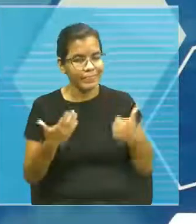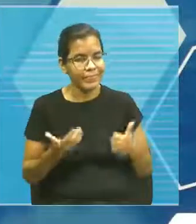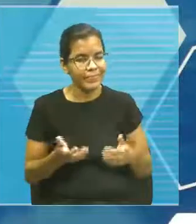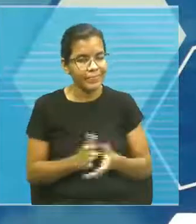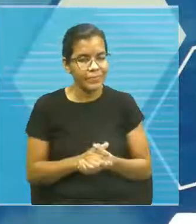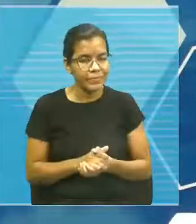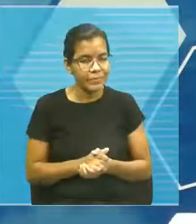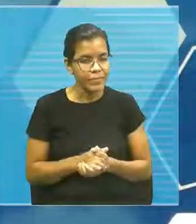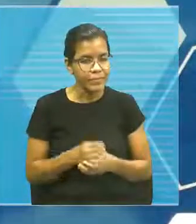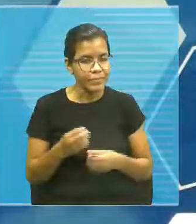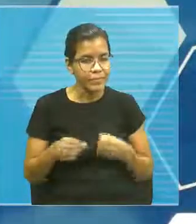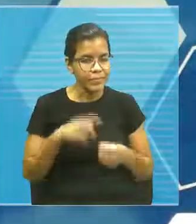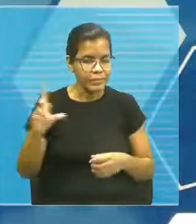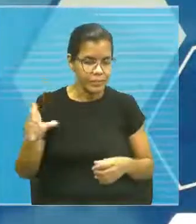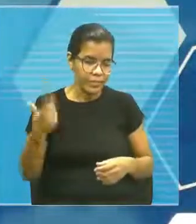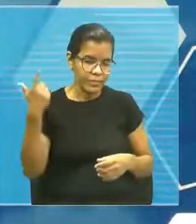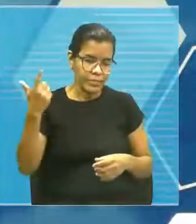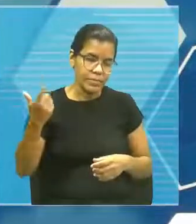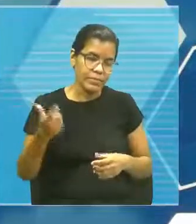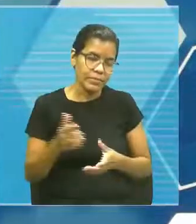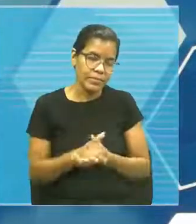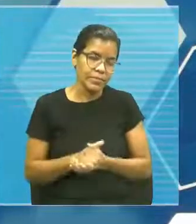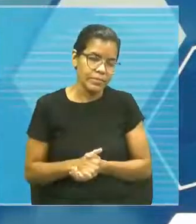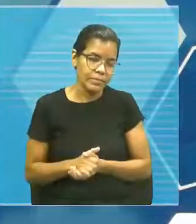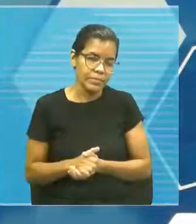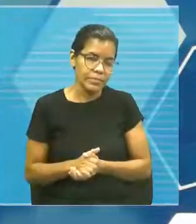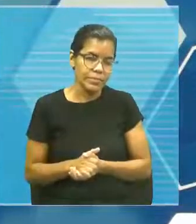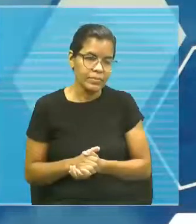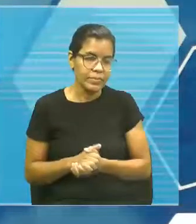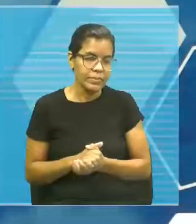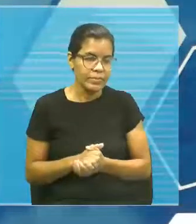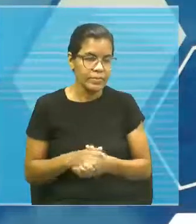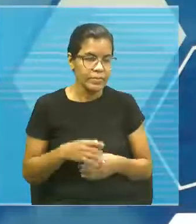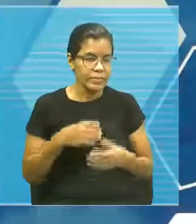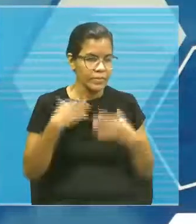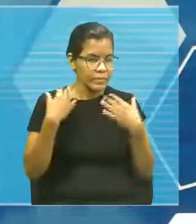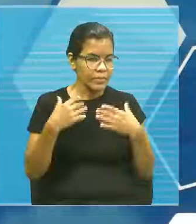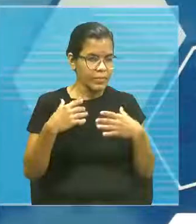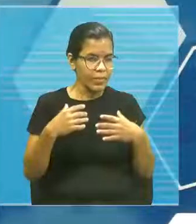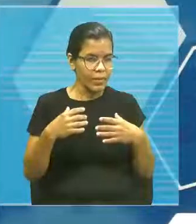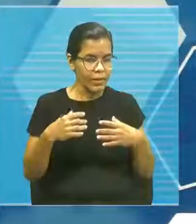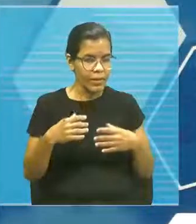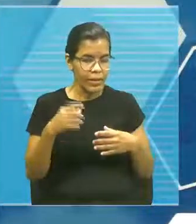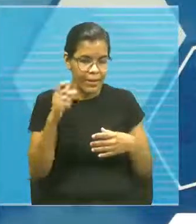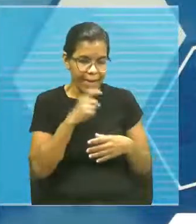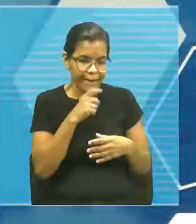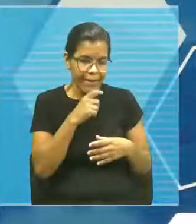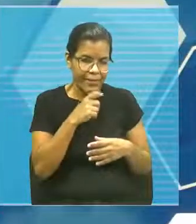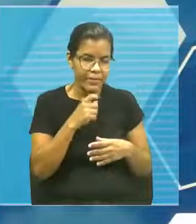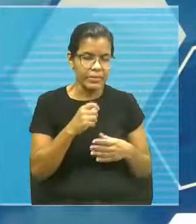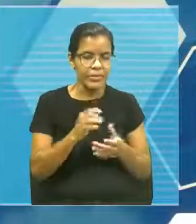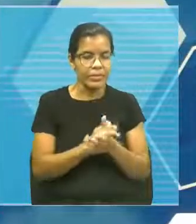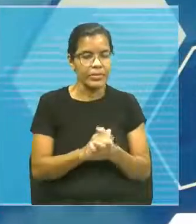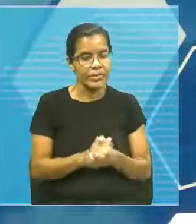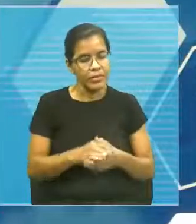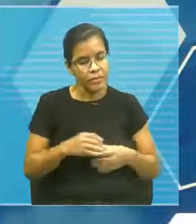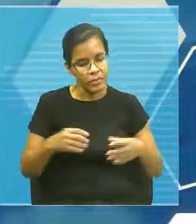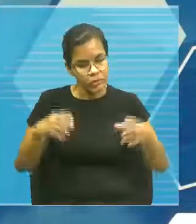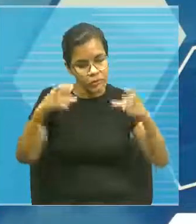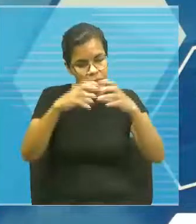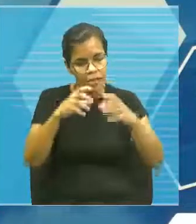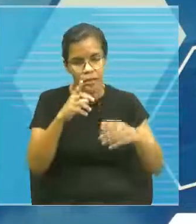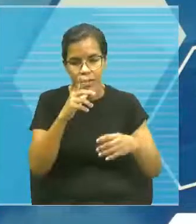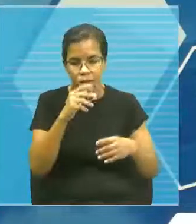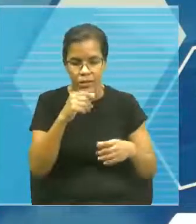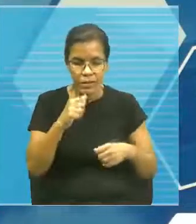tá acontecendo aí, a cabeça ficando bem geladinha, e o saco de gelo derretendo bem